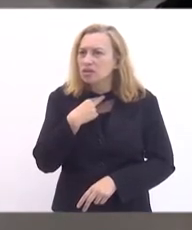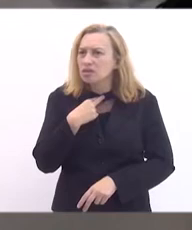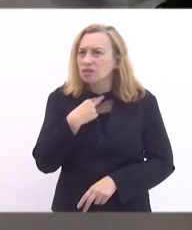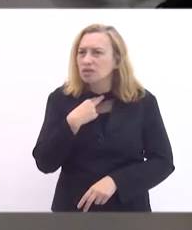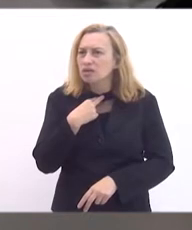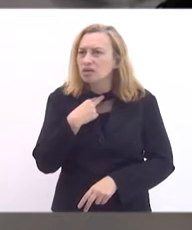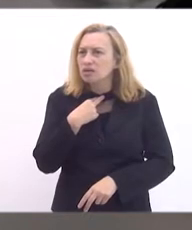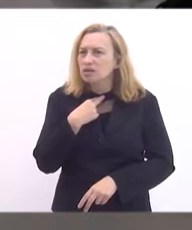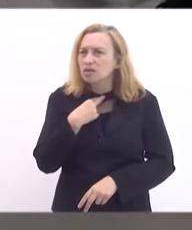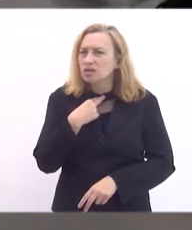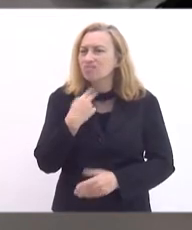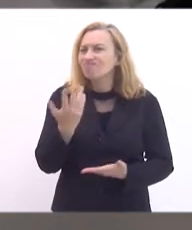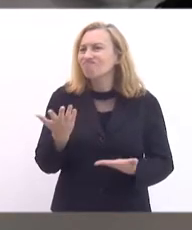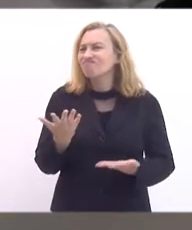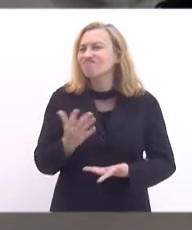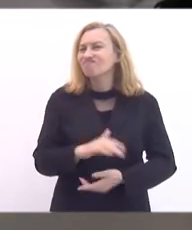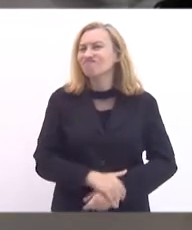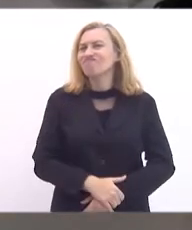O que é